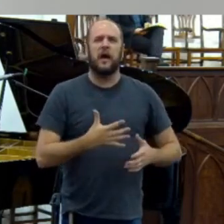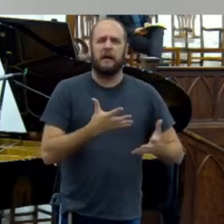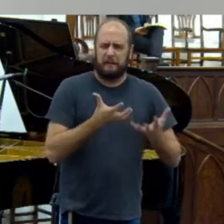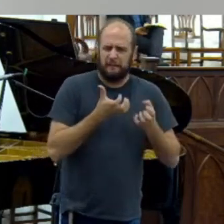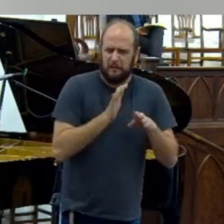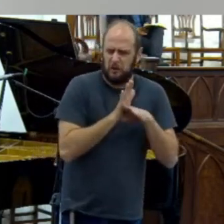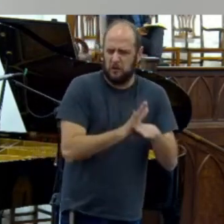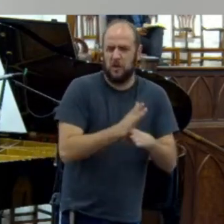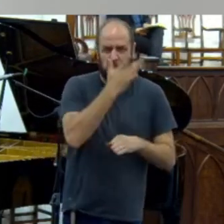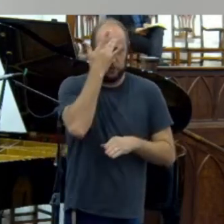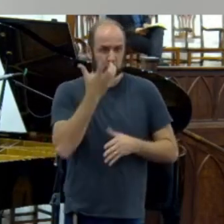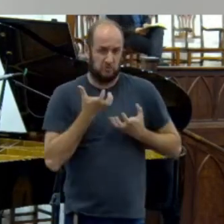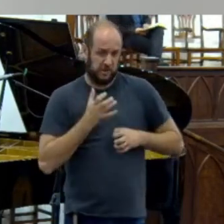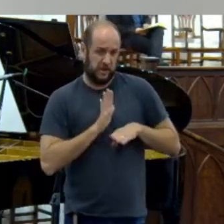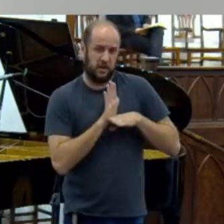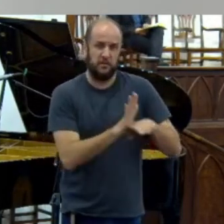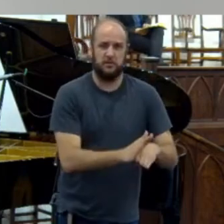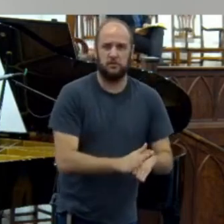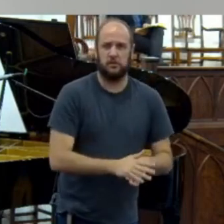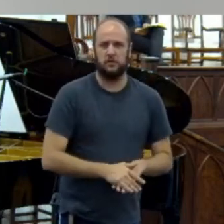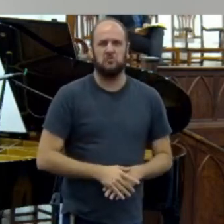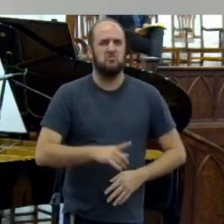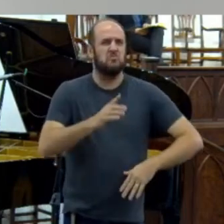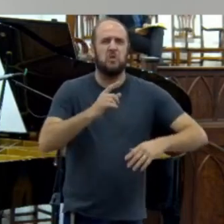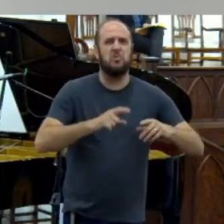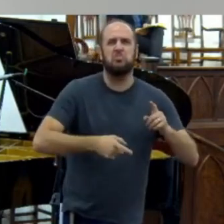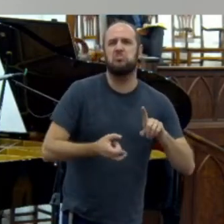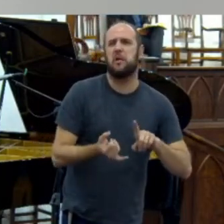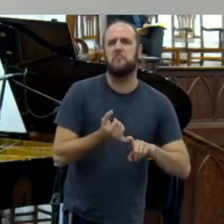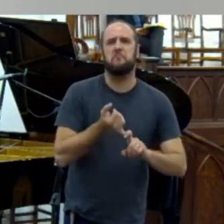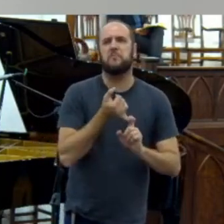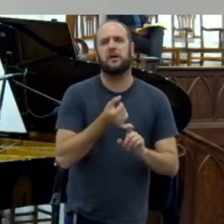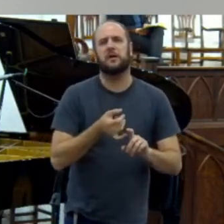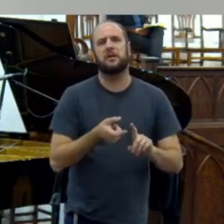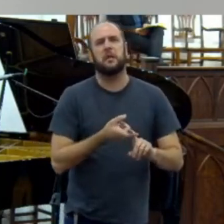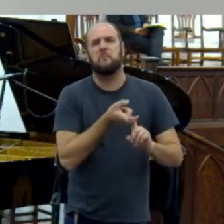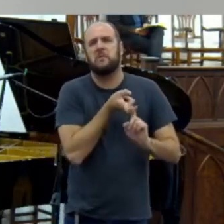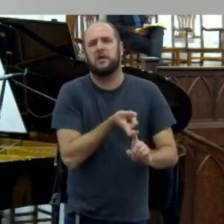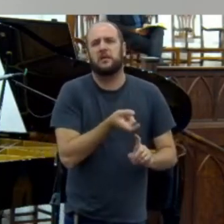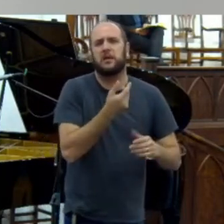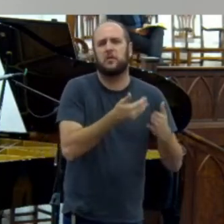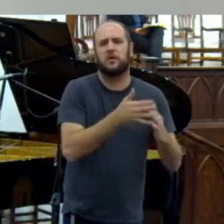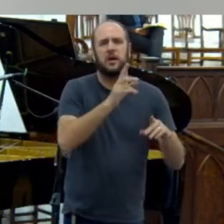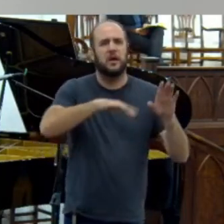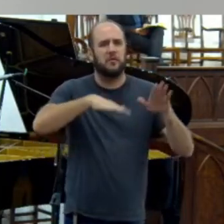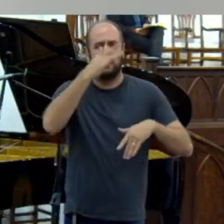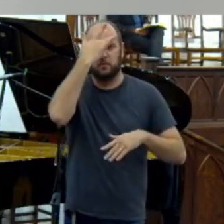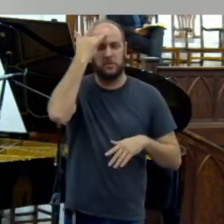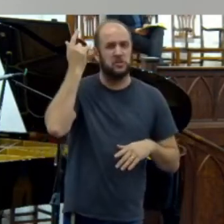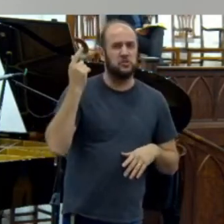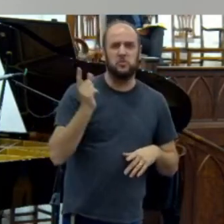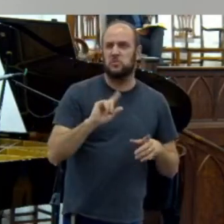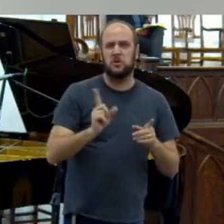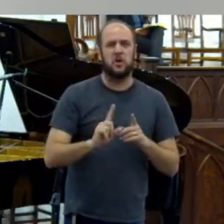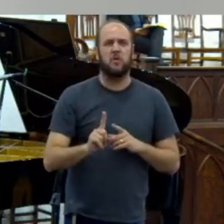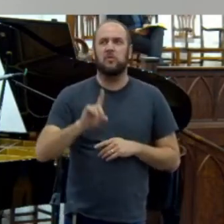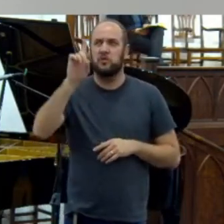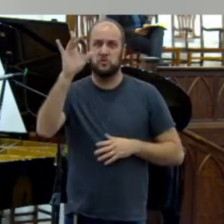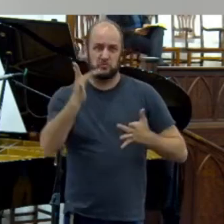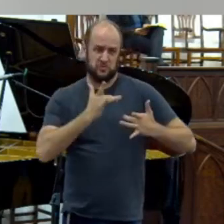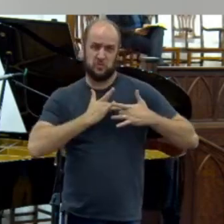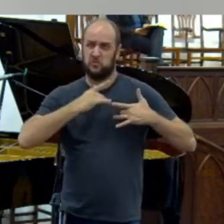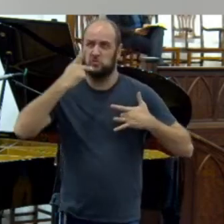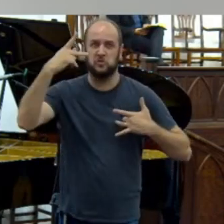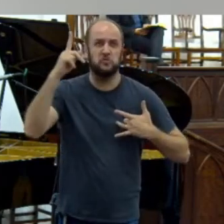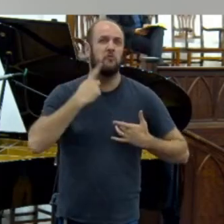ter compaixão. Assim, pois, não depende de quem quer ou de quem se esforça, mas de Deus usar a sua